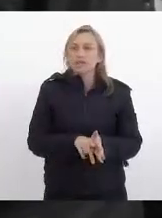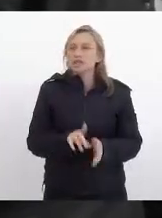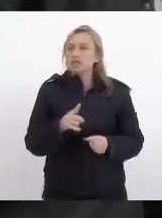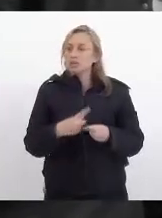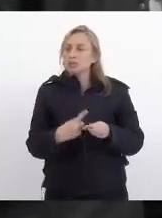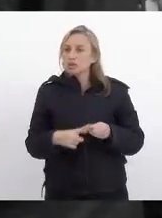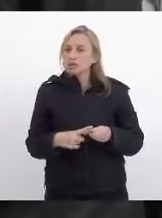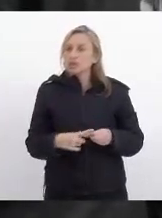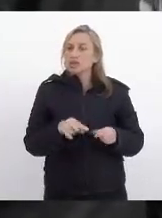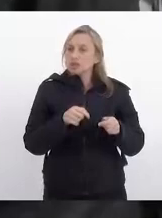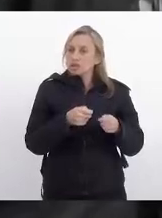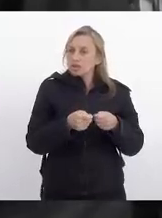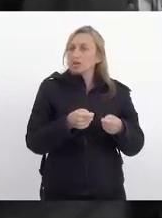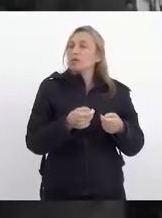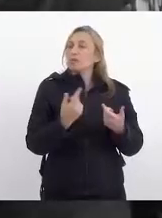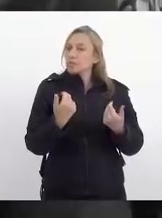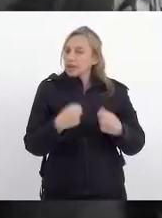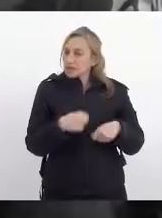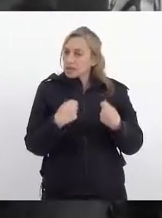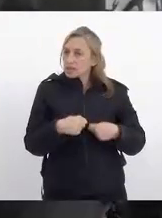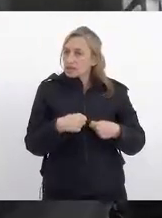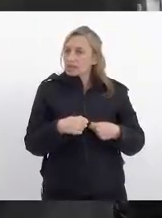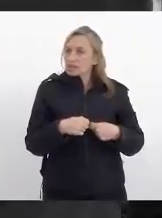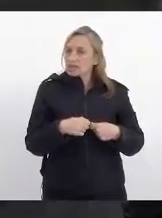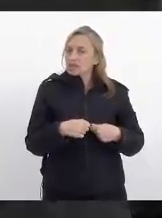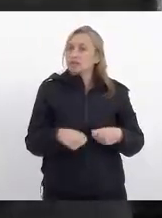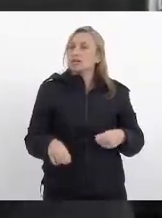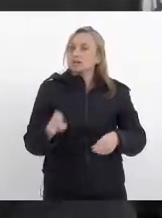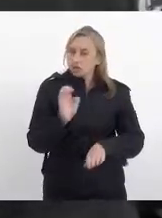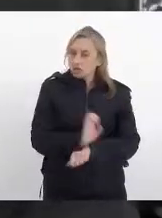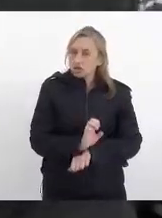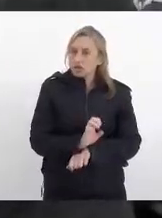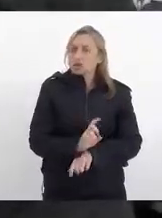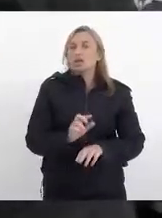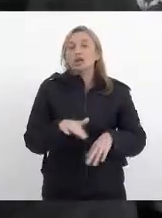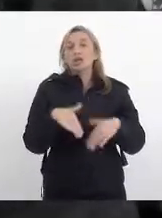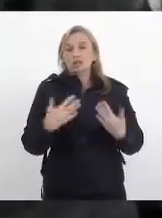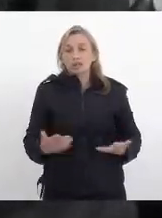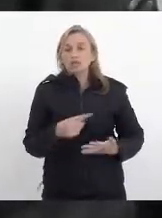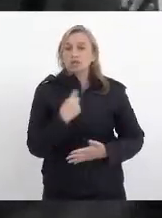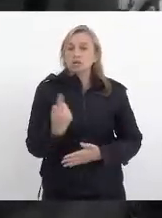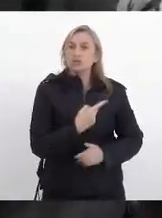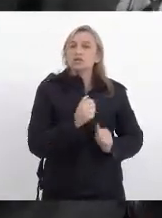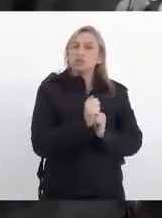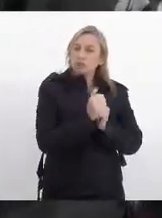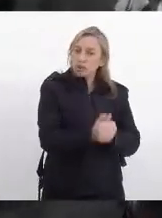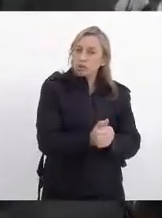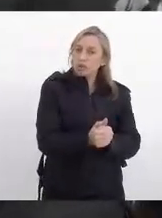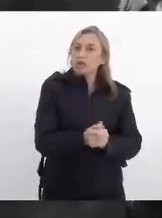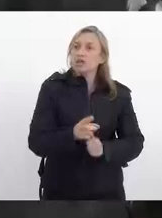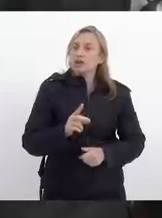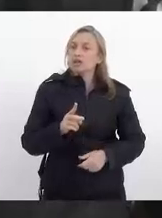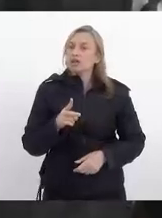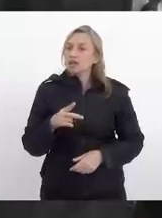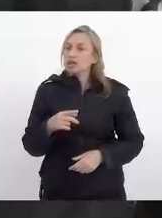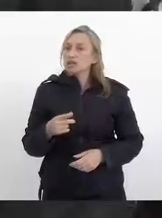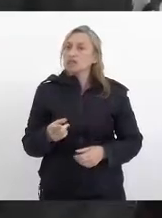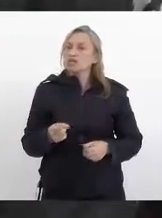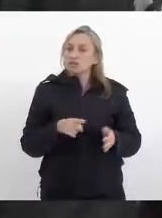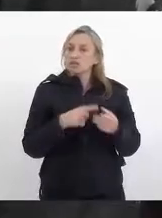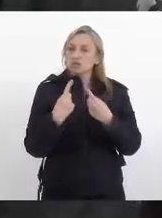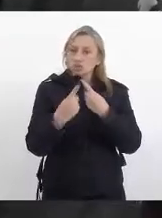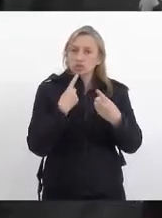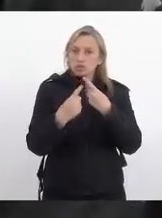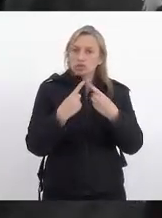essa regulação tem que ser feita pelo Estado então nós estamos acompanhando e vamos fazer uma